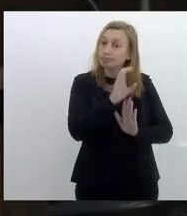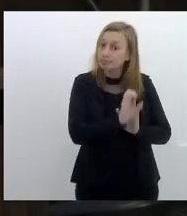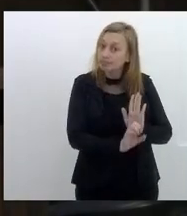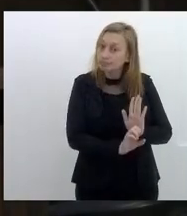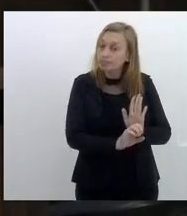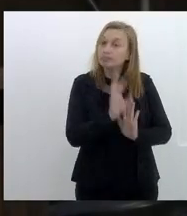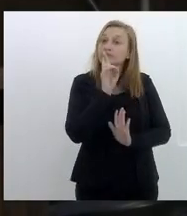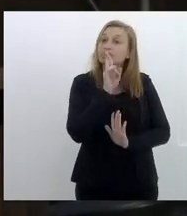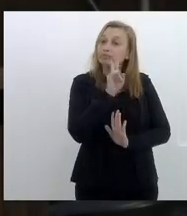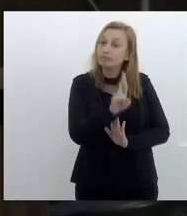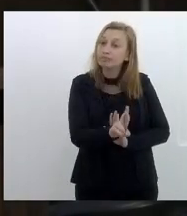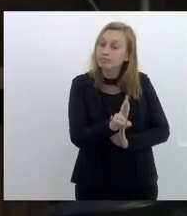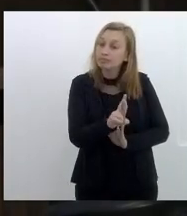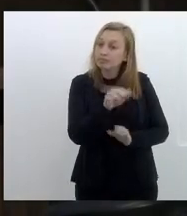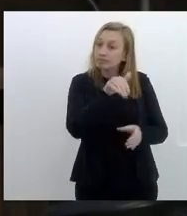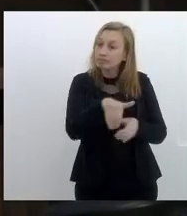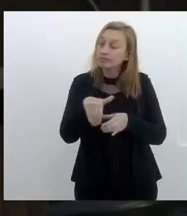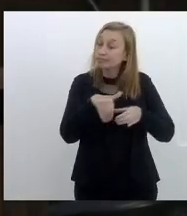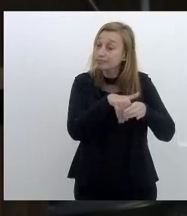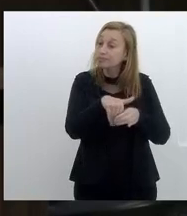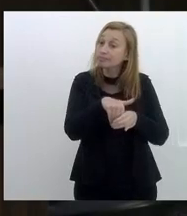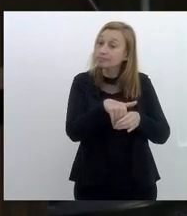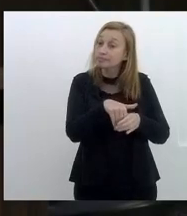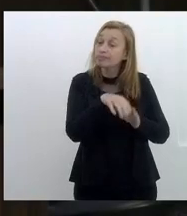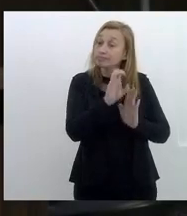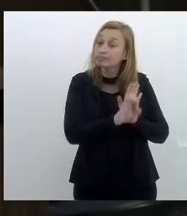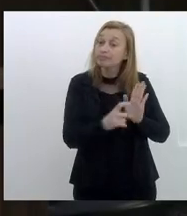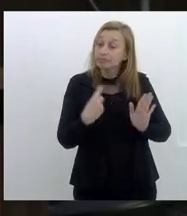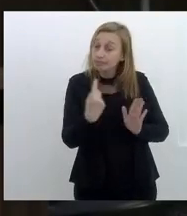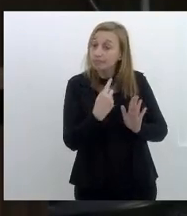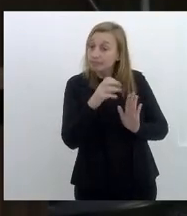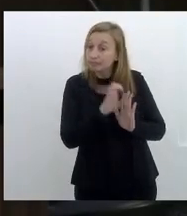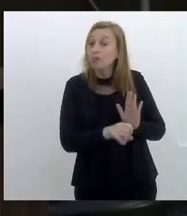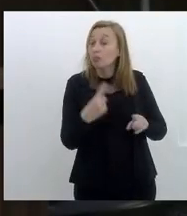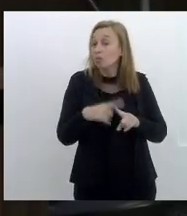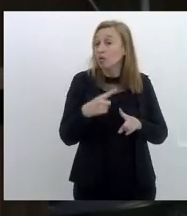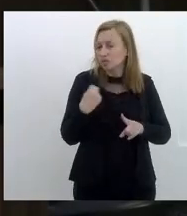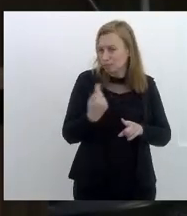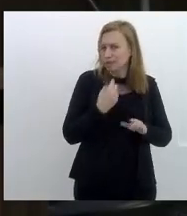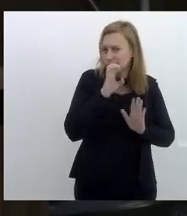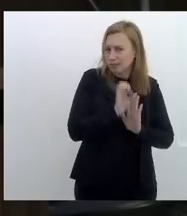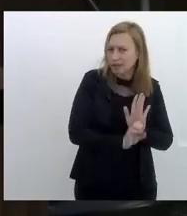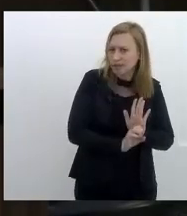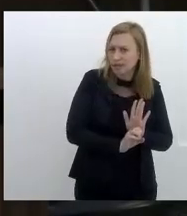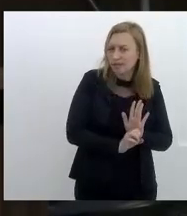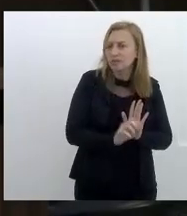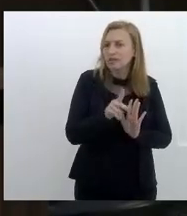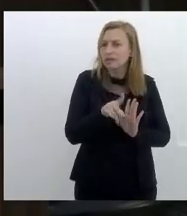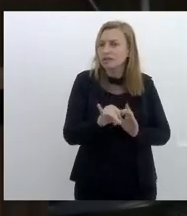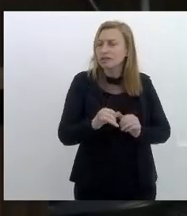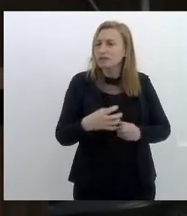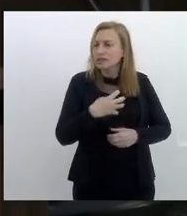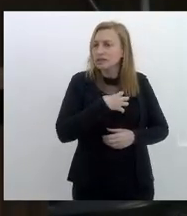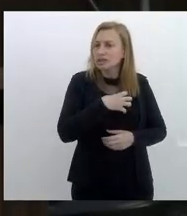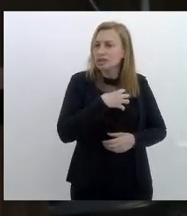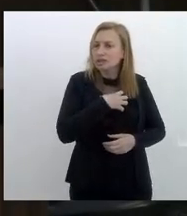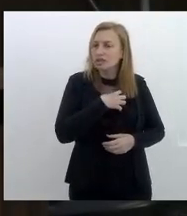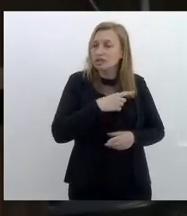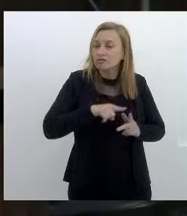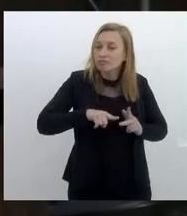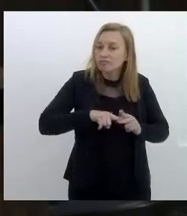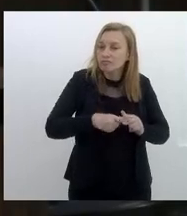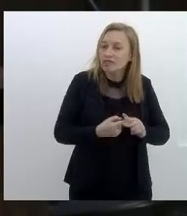e o resultado das votações das nossas emendas porque as nossas demandas vão no sentido de tratar